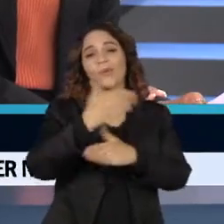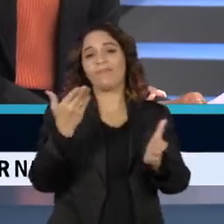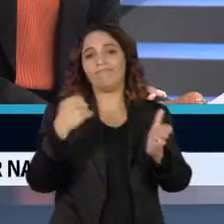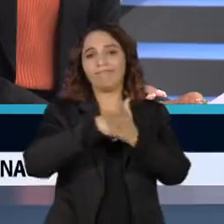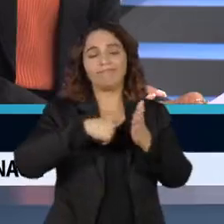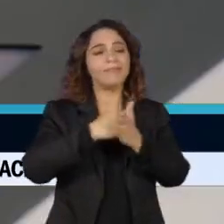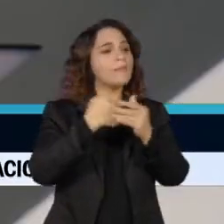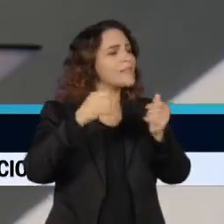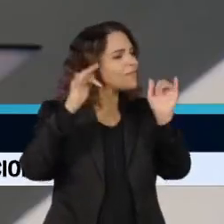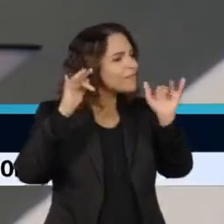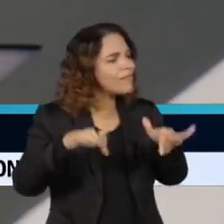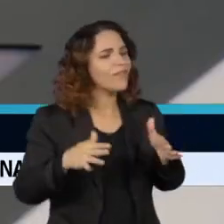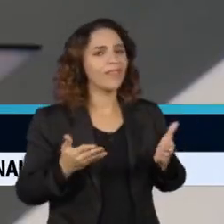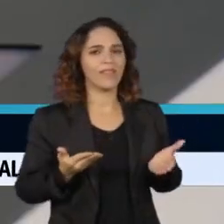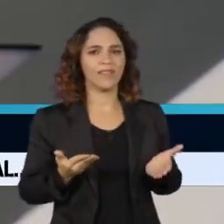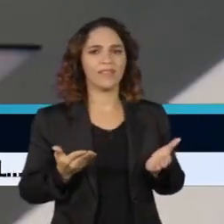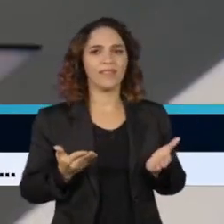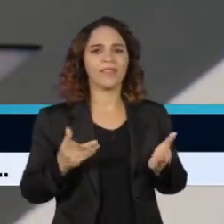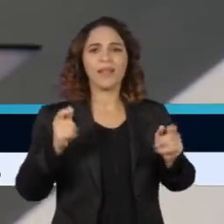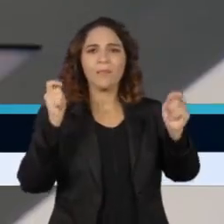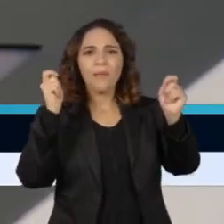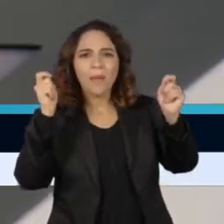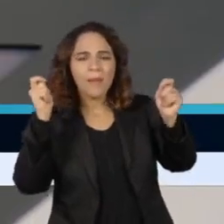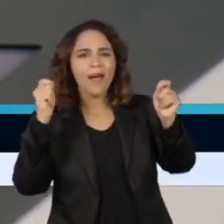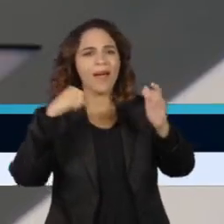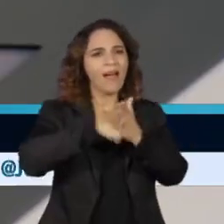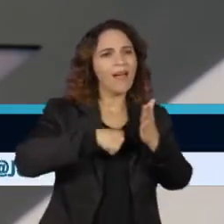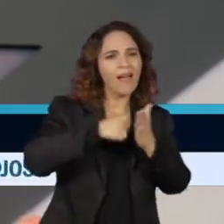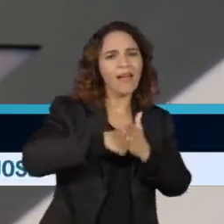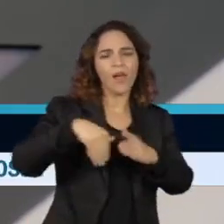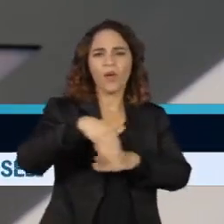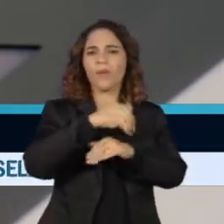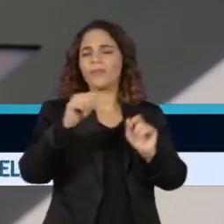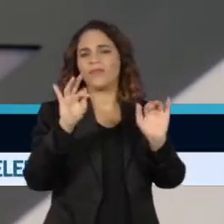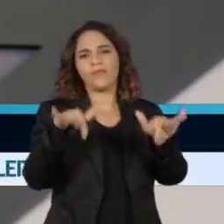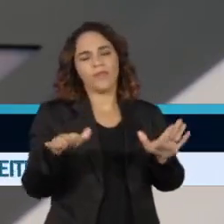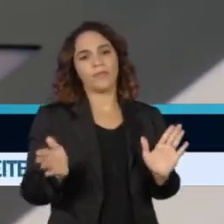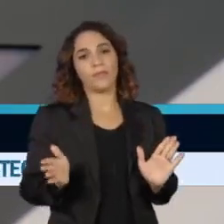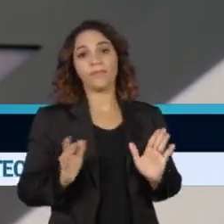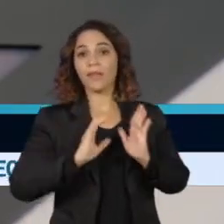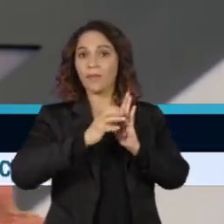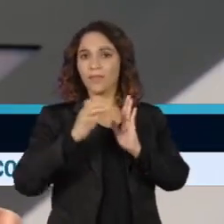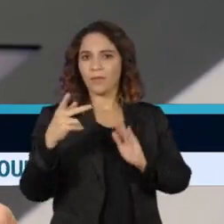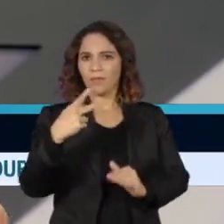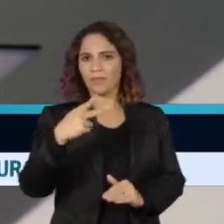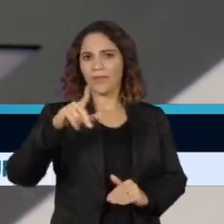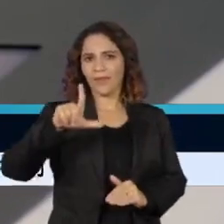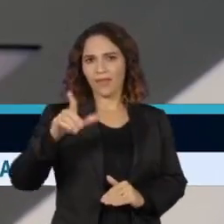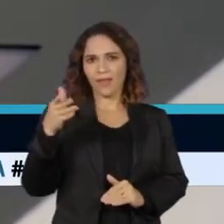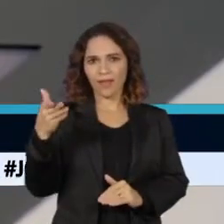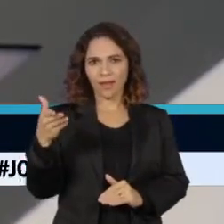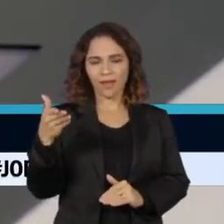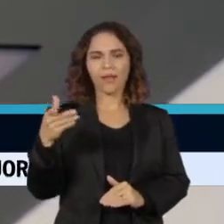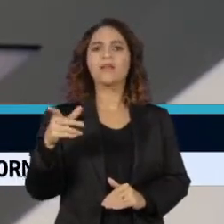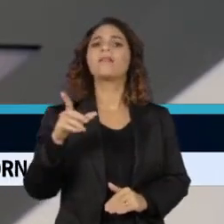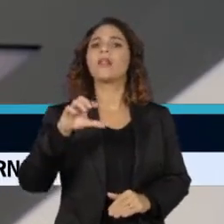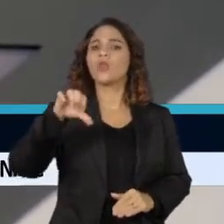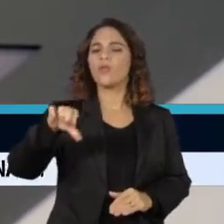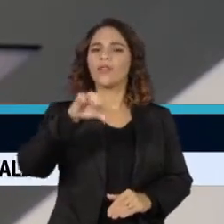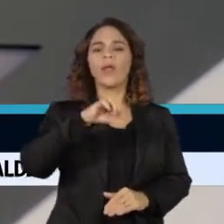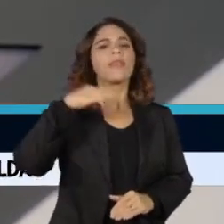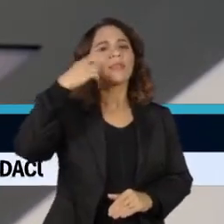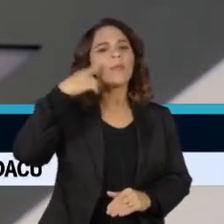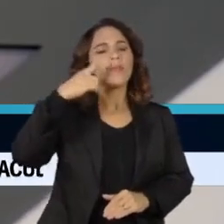tem que acabar. Esse movimento nas ruas precisa parar. Quando um partido como o PL, que tem 99 deputados